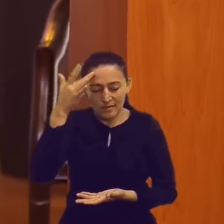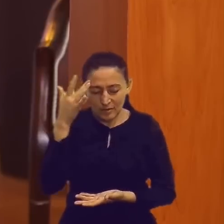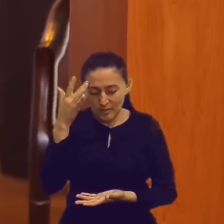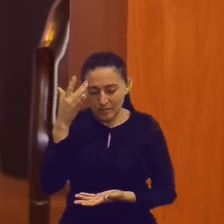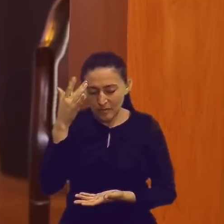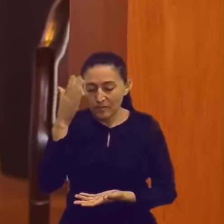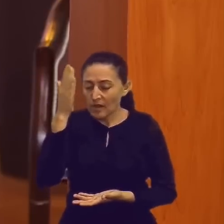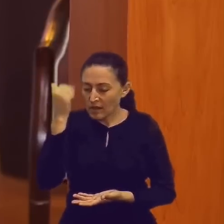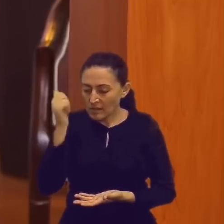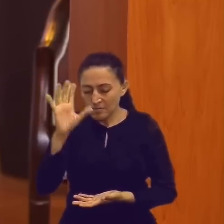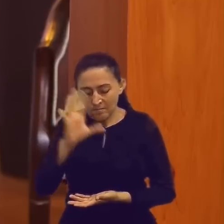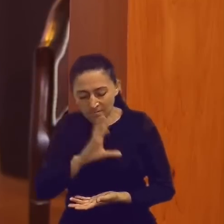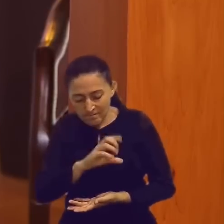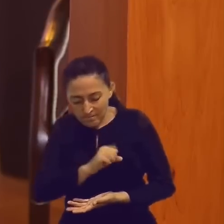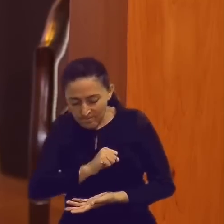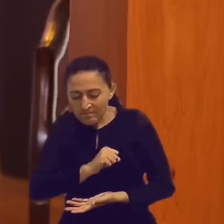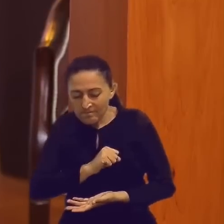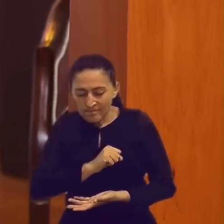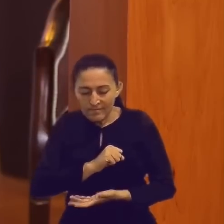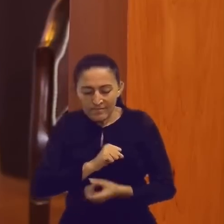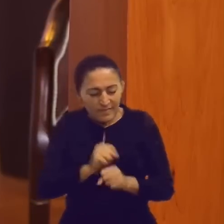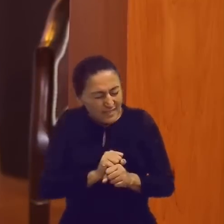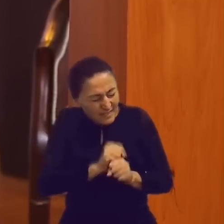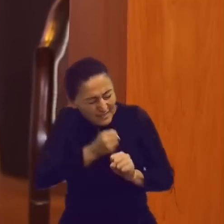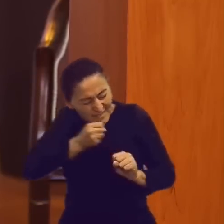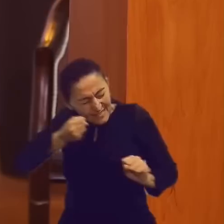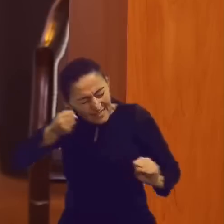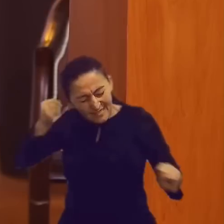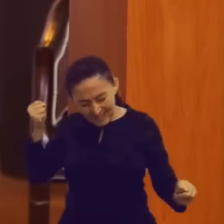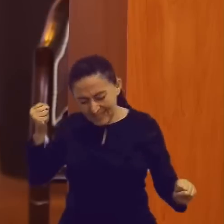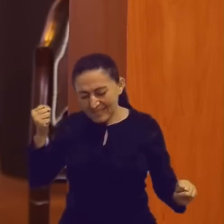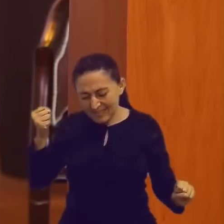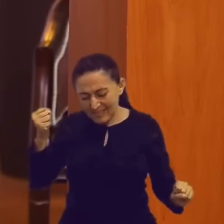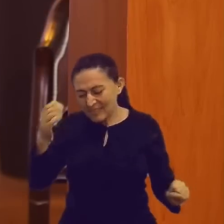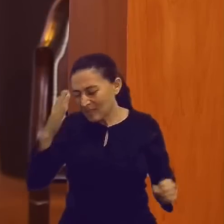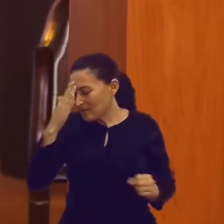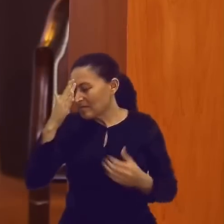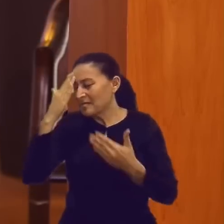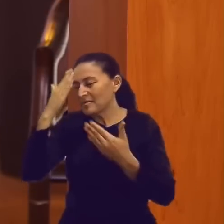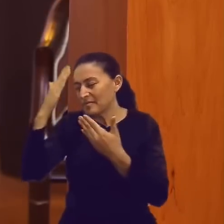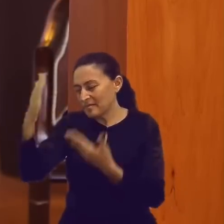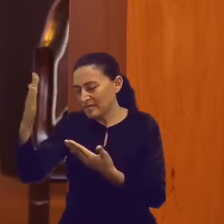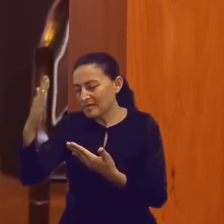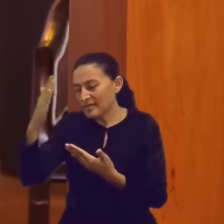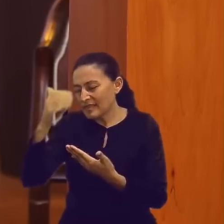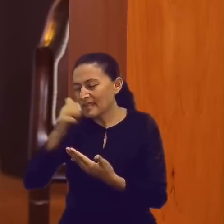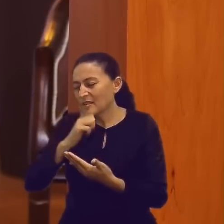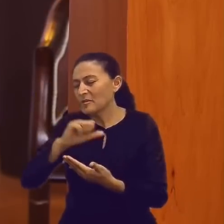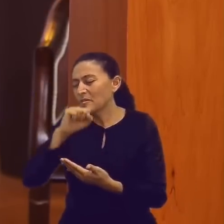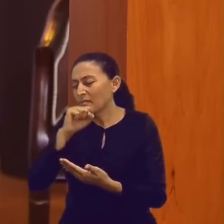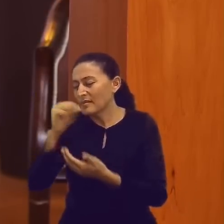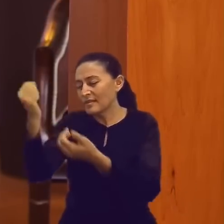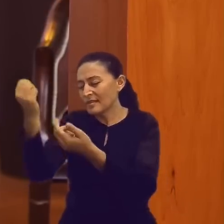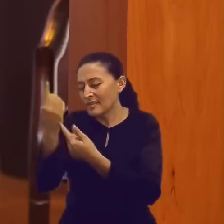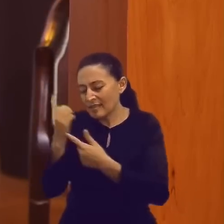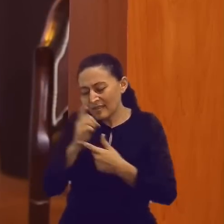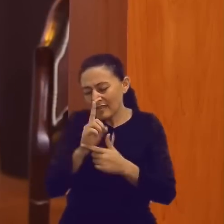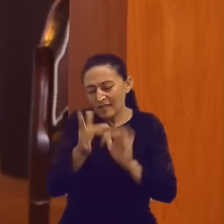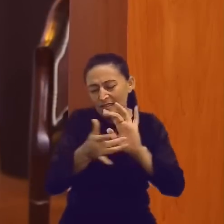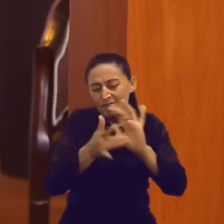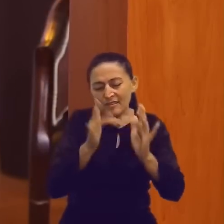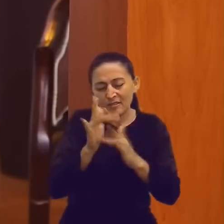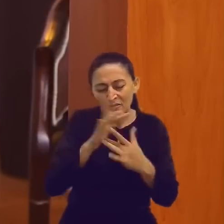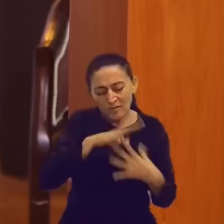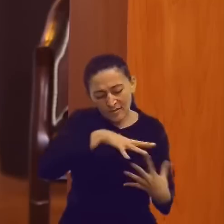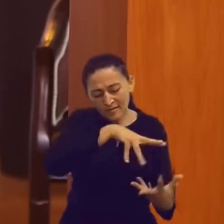Teu amor para conosco é grandioso. Obrigado, Pai, por ter enviado Jesus a este mundo,